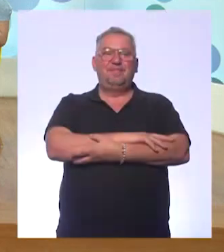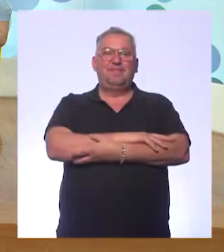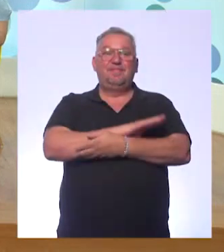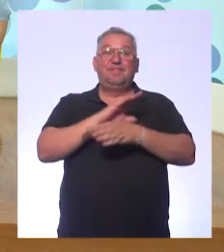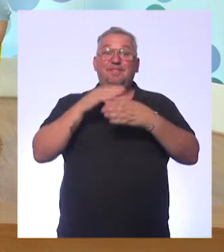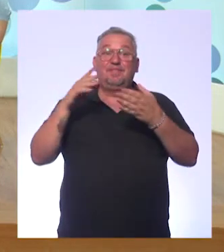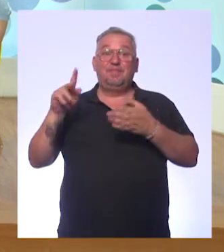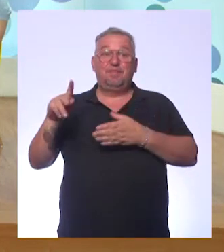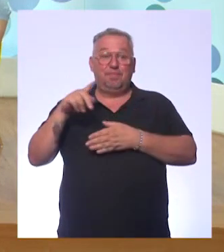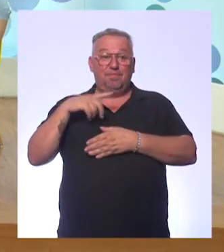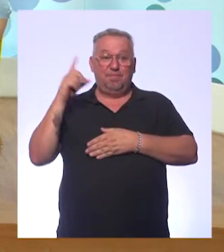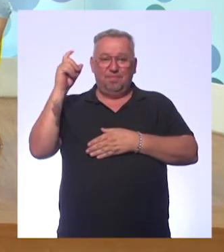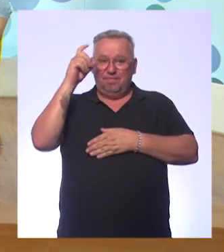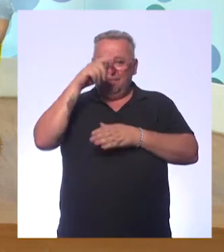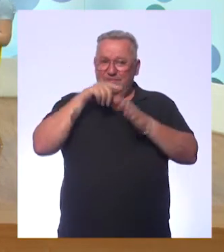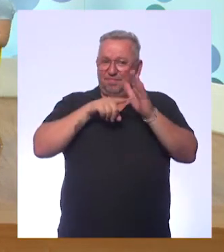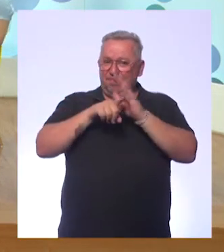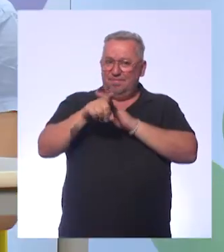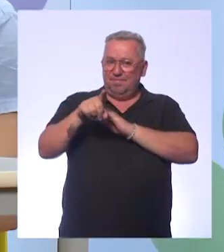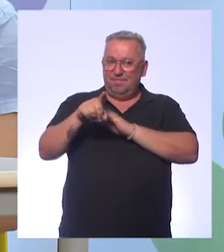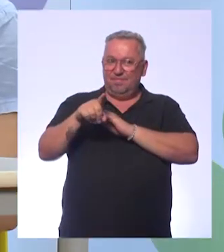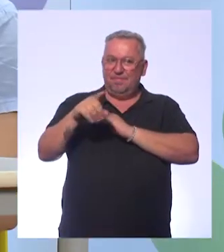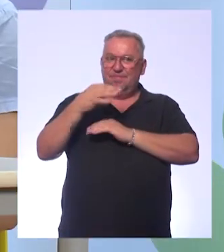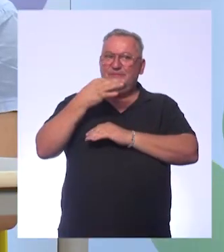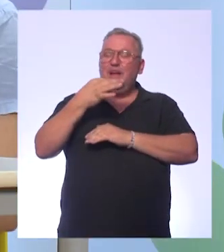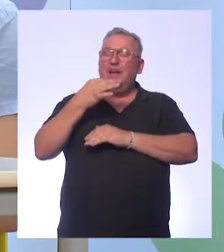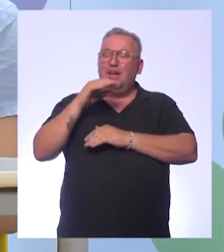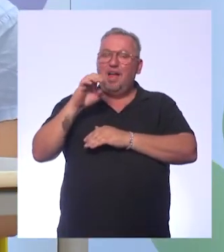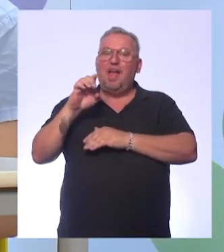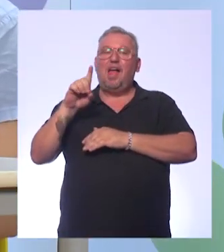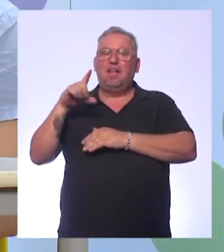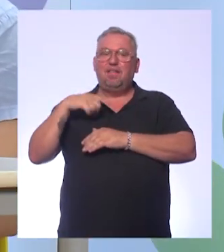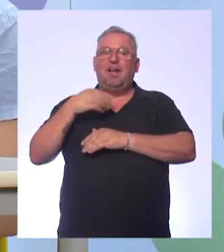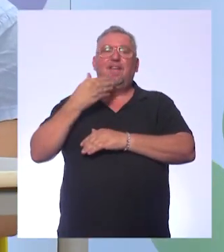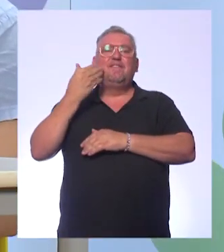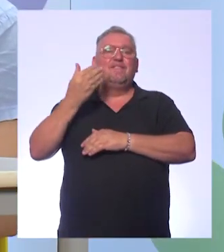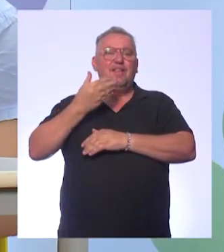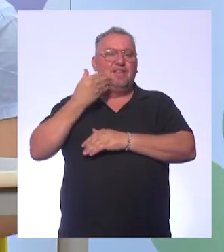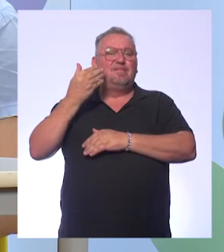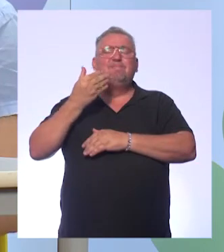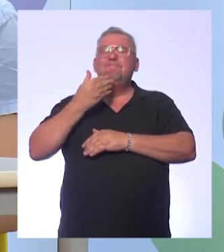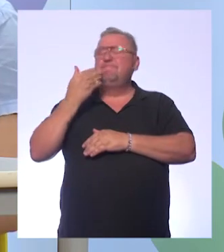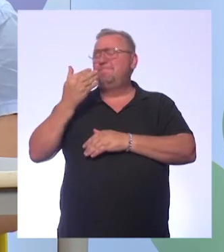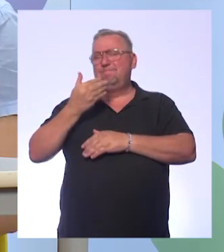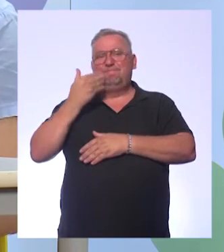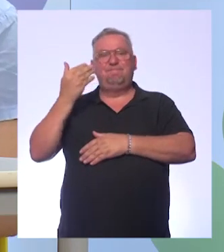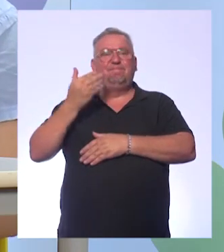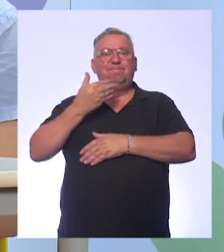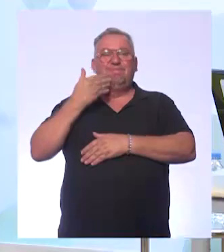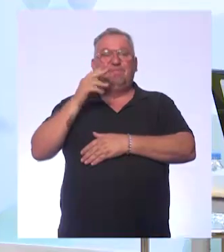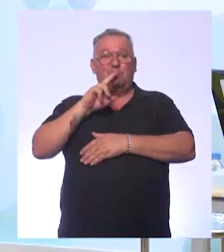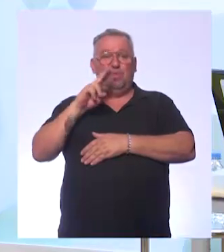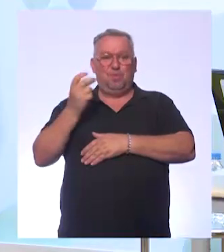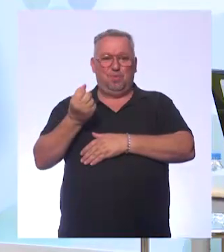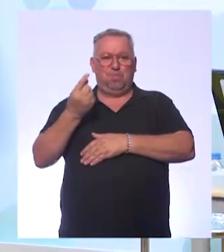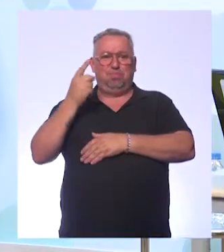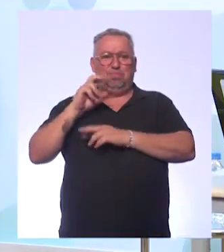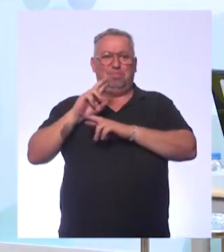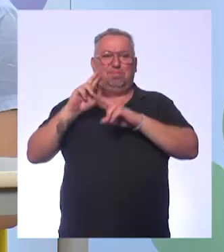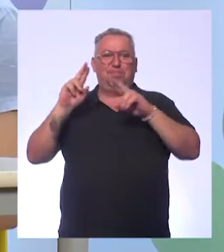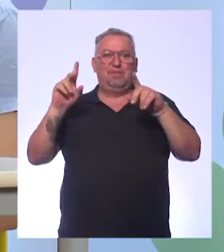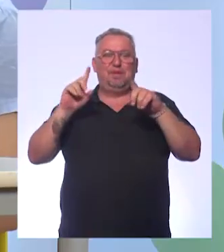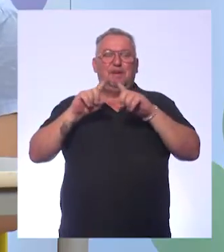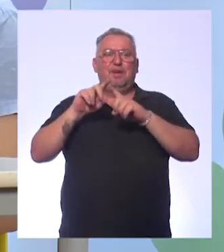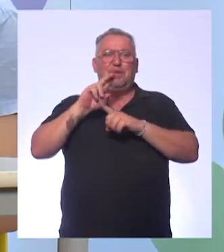E aí, professora, estava difícil essa pergunta aí? Ai, Ed, essa pergunta tava facinho, Tá facinho, vai, né? tava Apesar facinho. do nome estranho, né? É, o